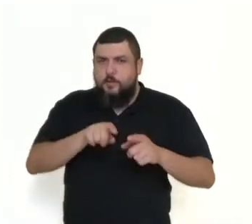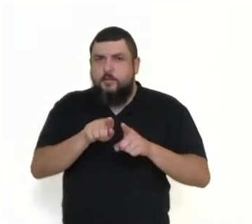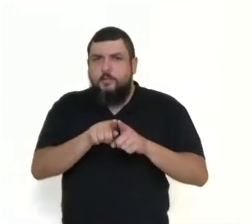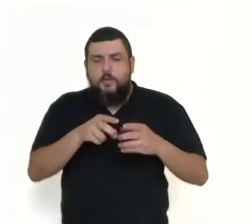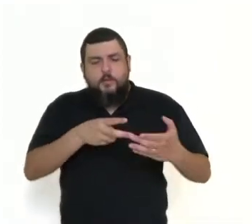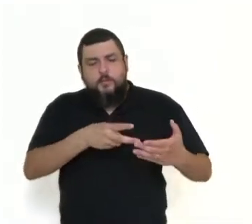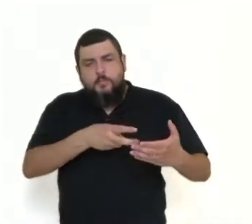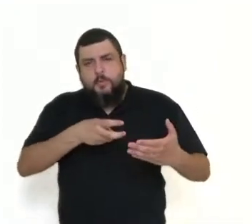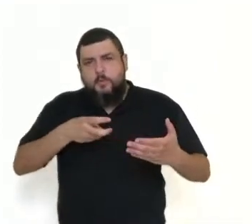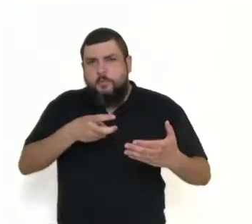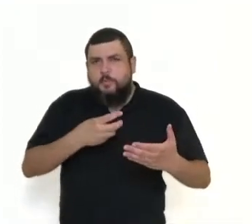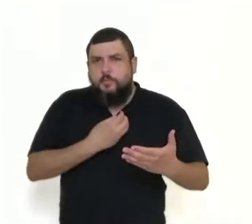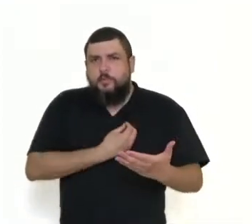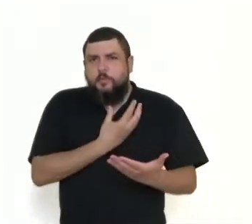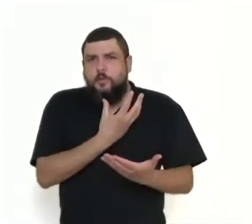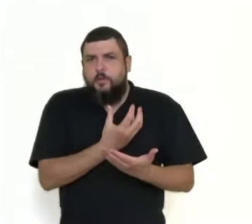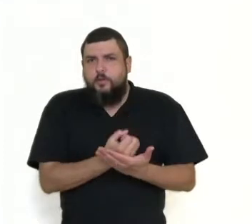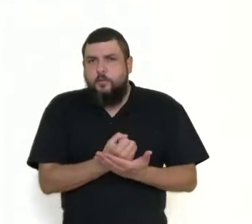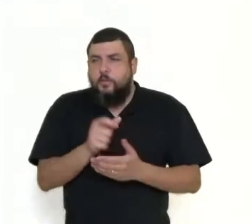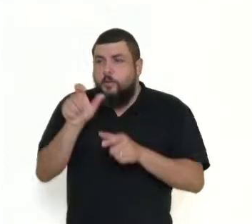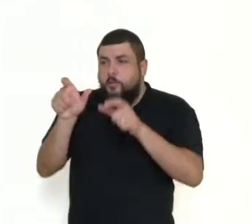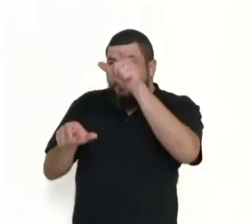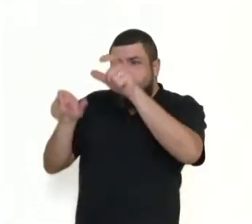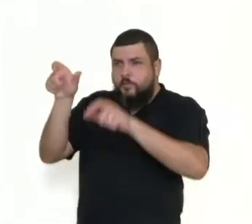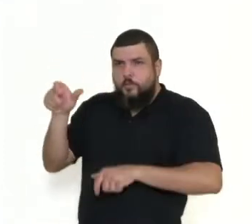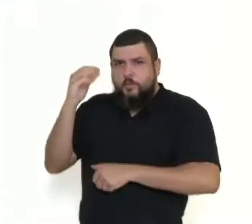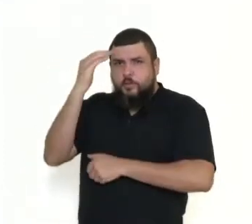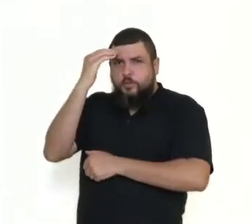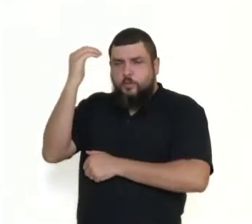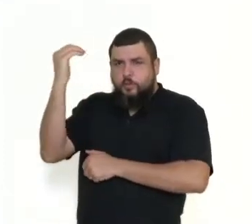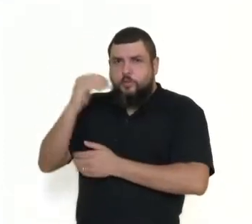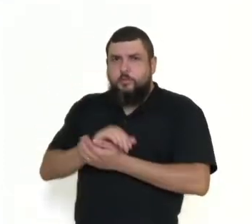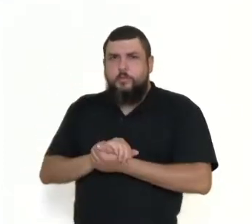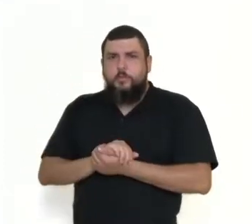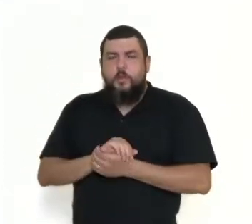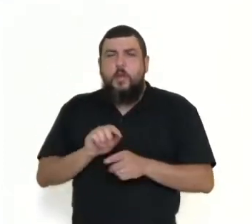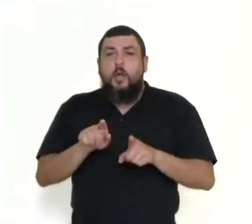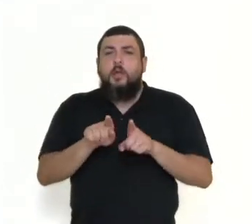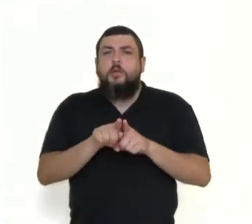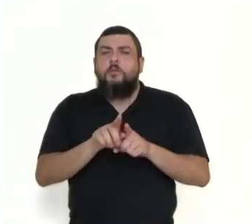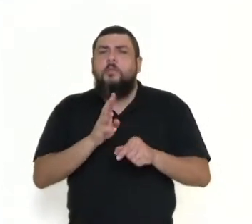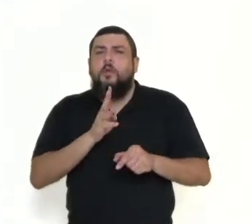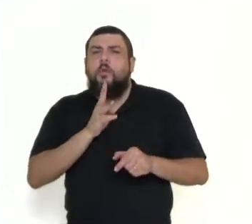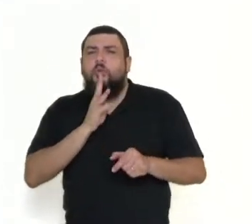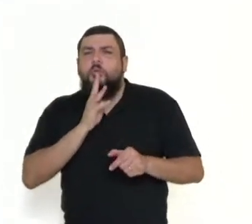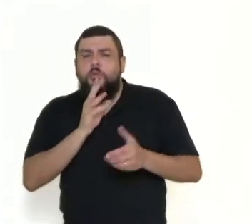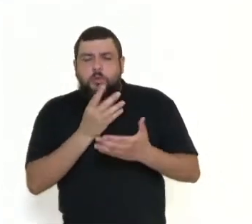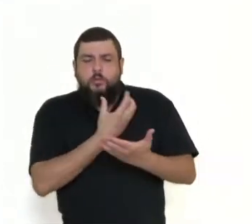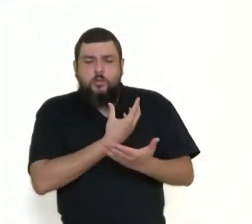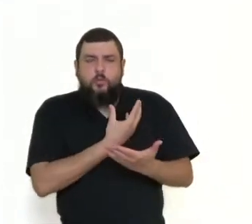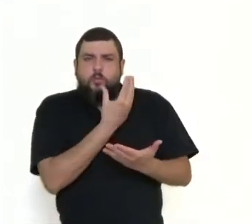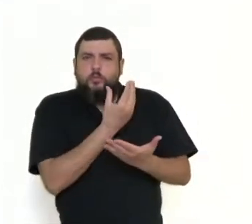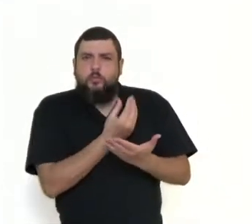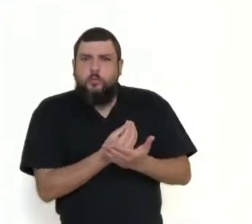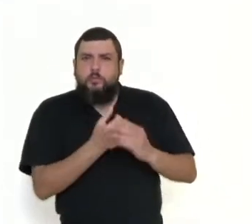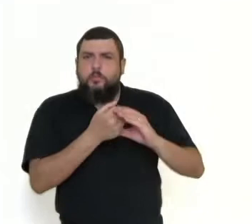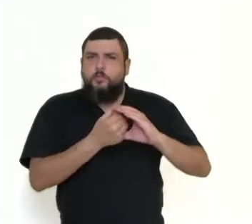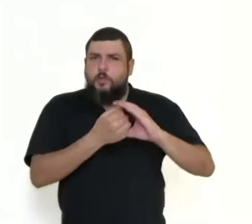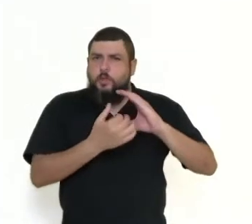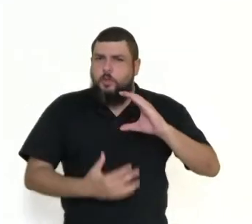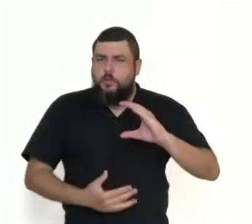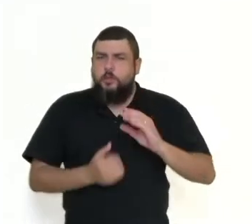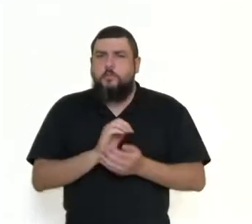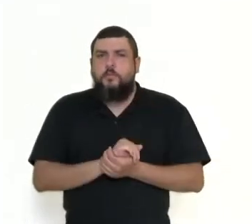pessoas conhecidas, reconhecer as características da biografia, identificando sua finalidade e